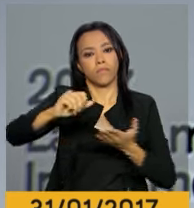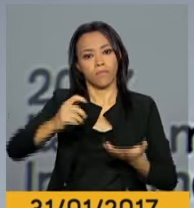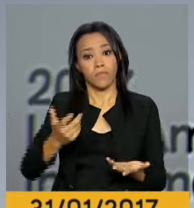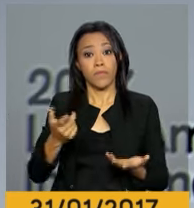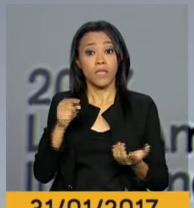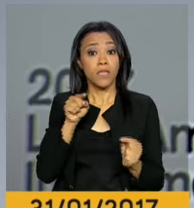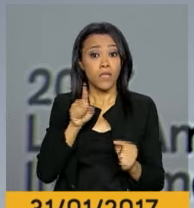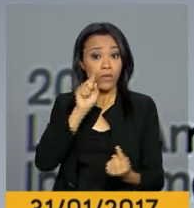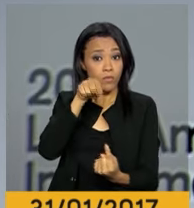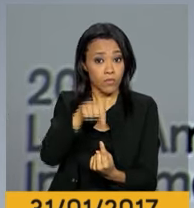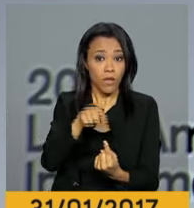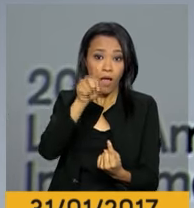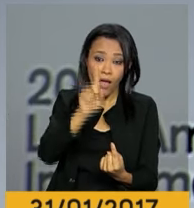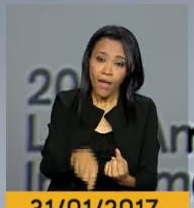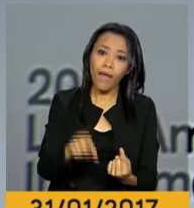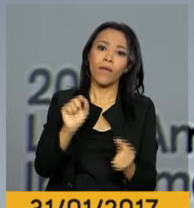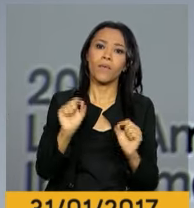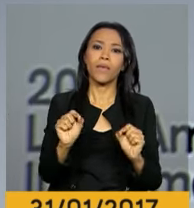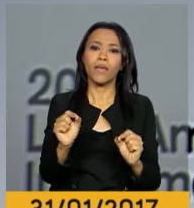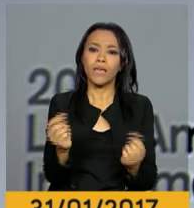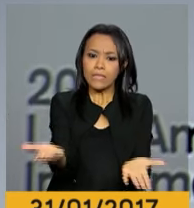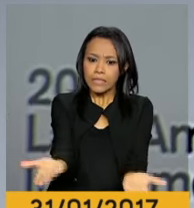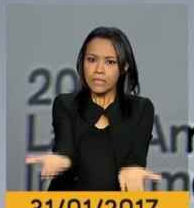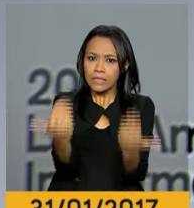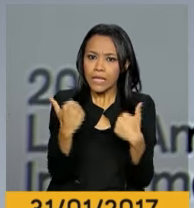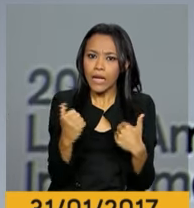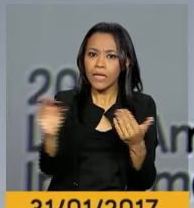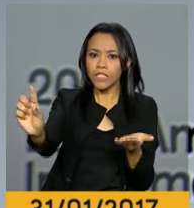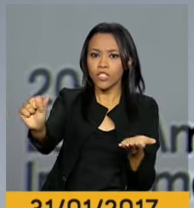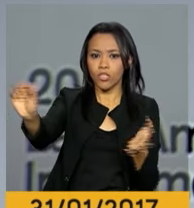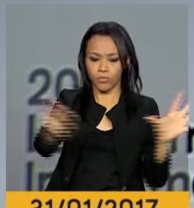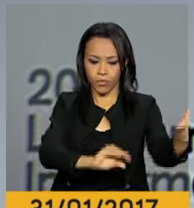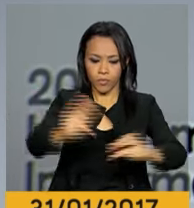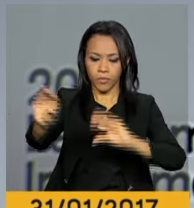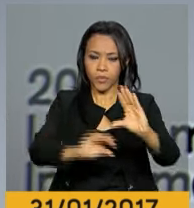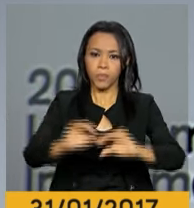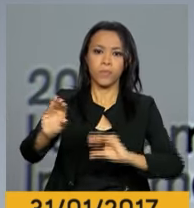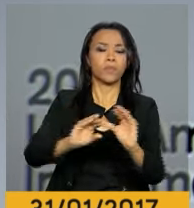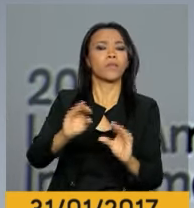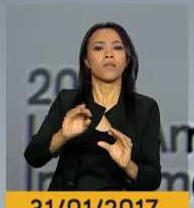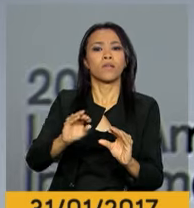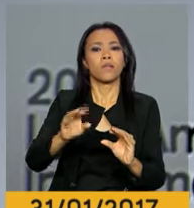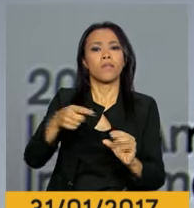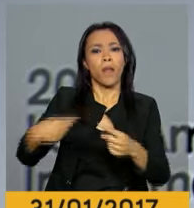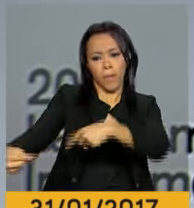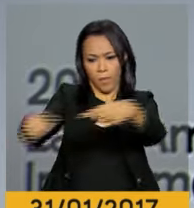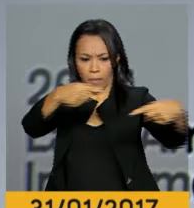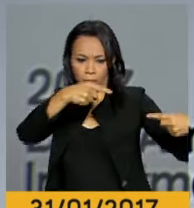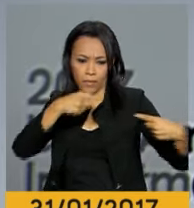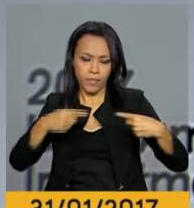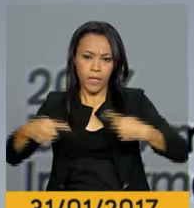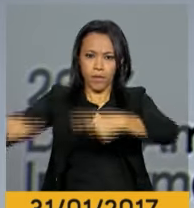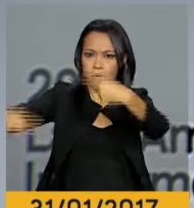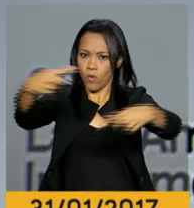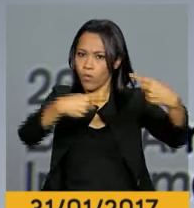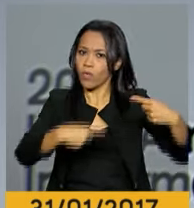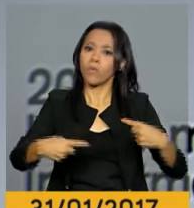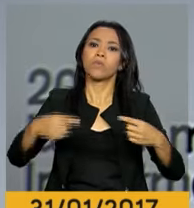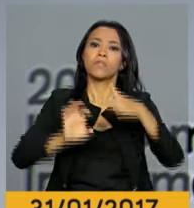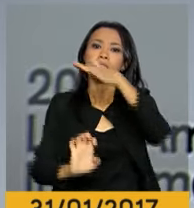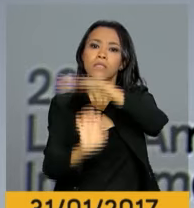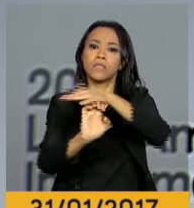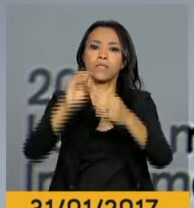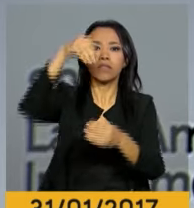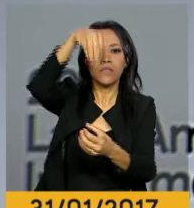que Visa precisamente atração de investimentos para a inserção competitiva na economia global